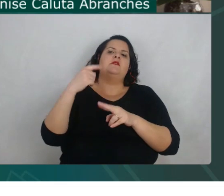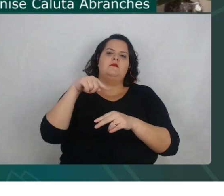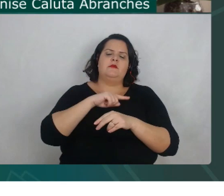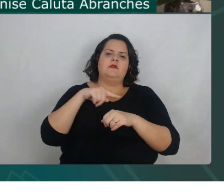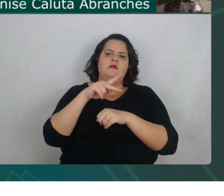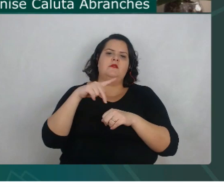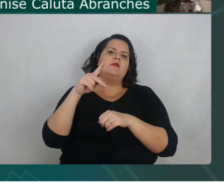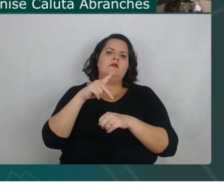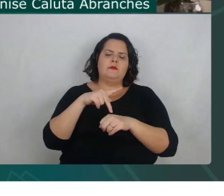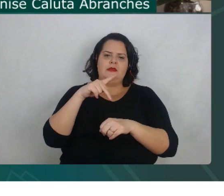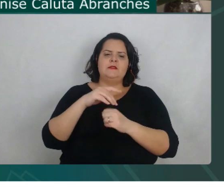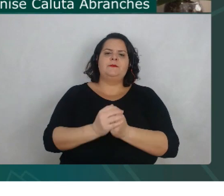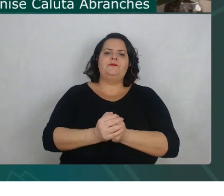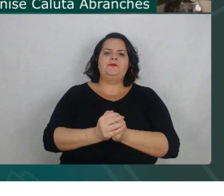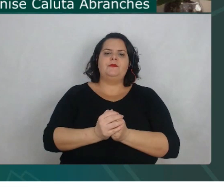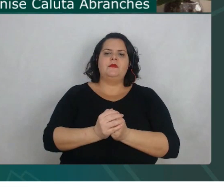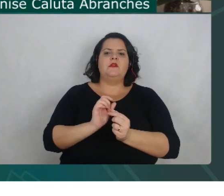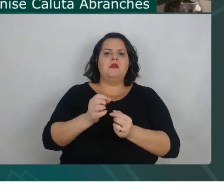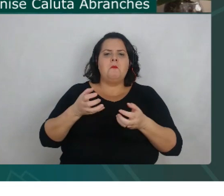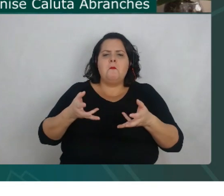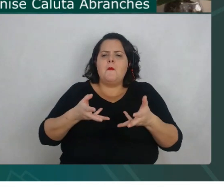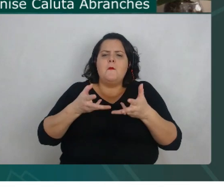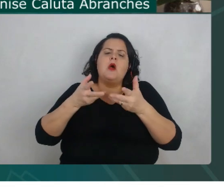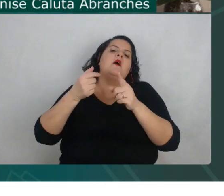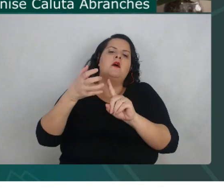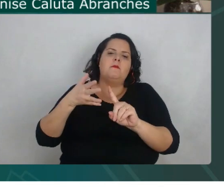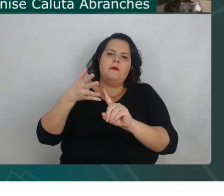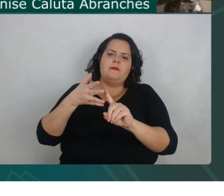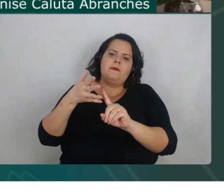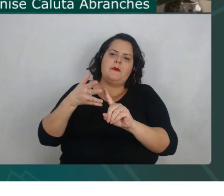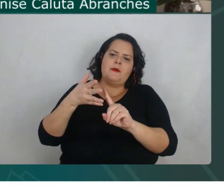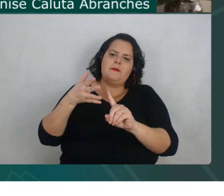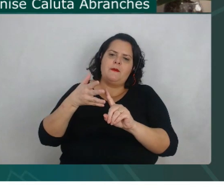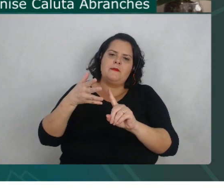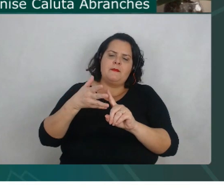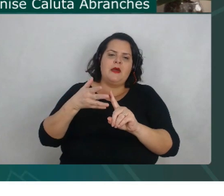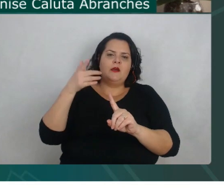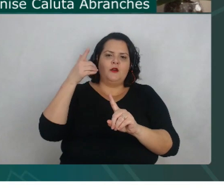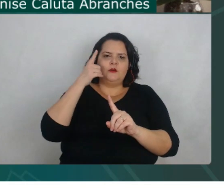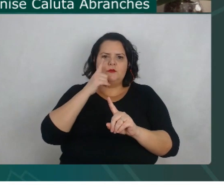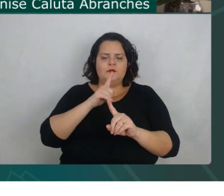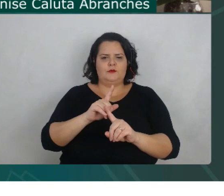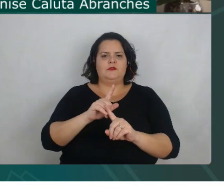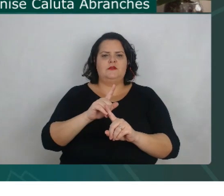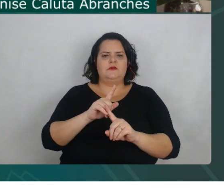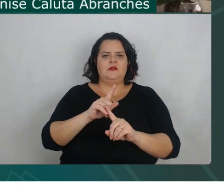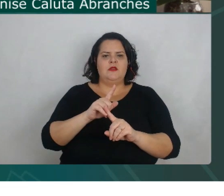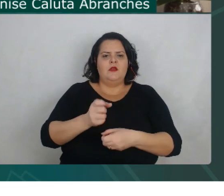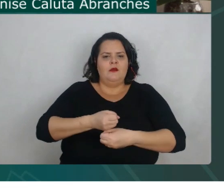pela brilhante explanação e que você conseguiu unir de maneira tão